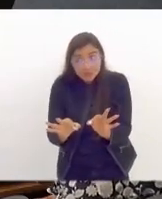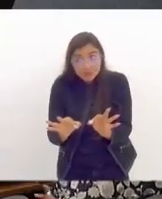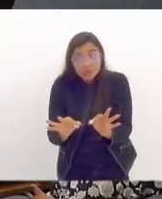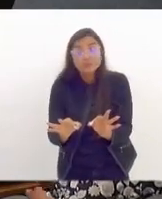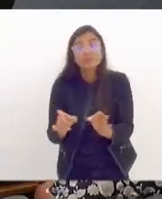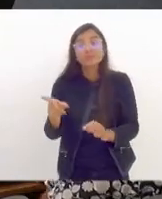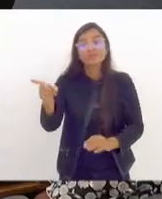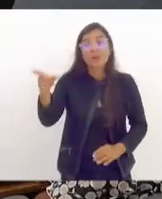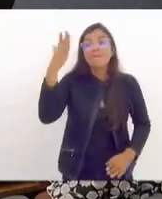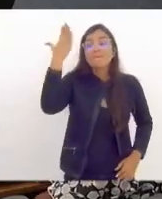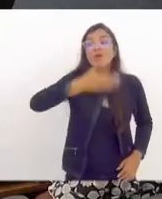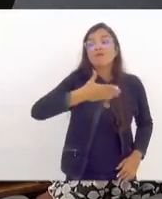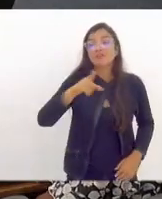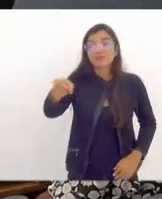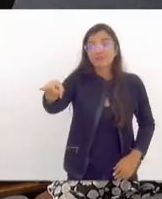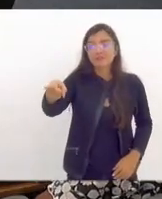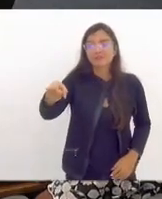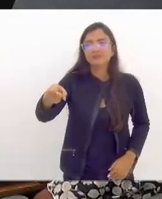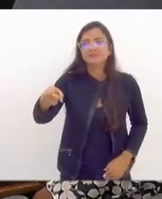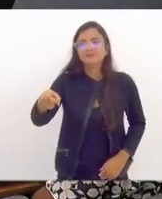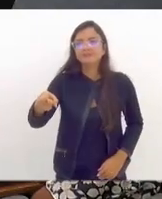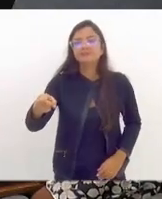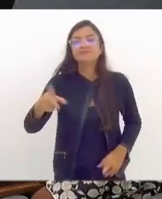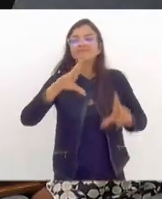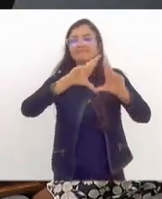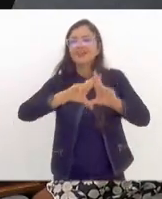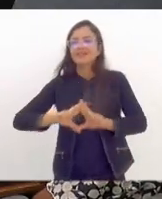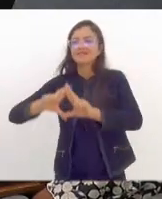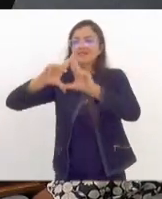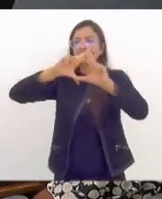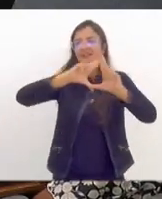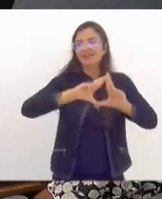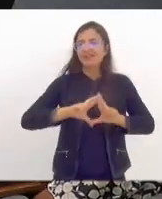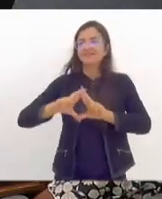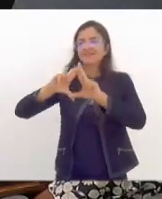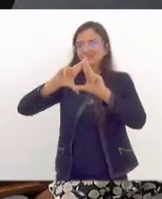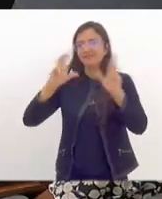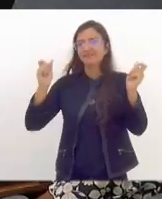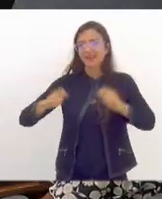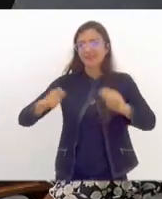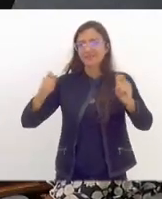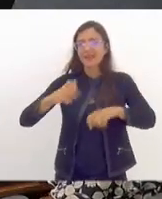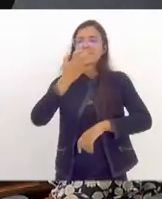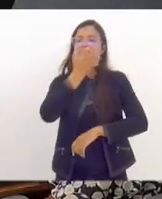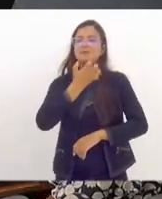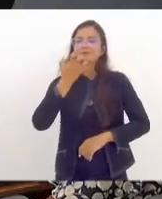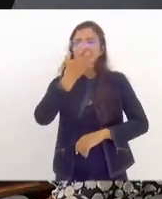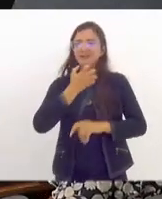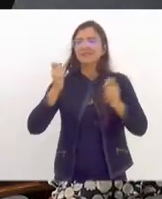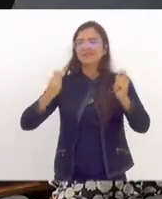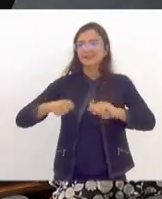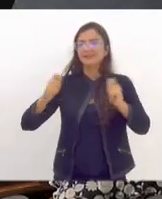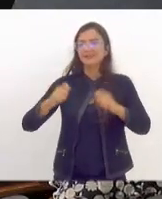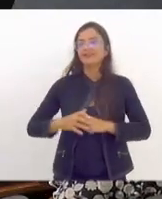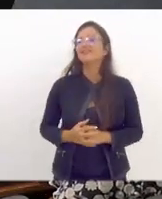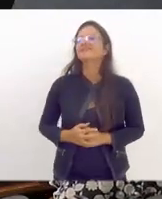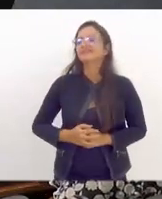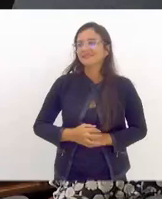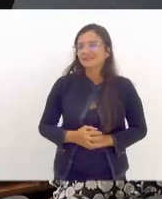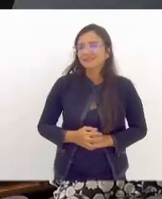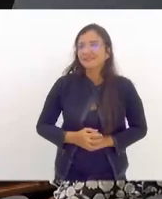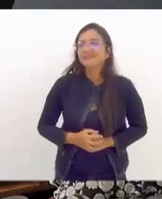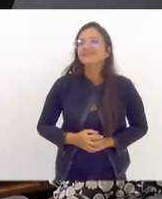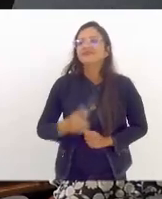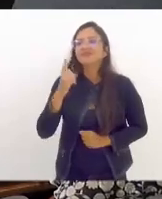para provar que o reciclado faz música então ali a gente tem a câmara de ar de bicicleta lata Ele